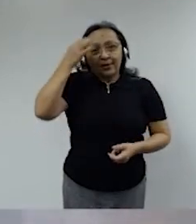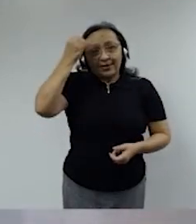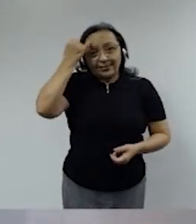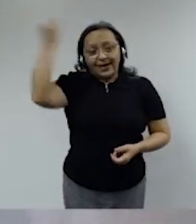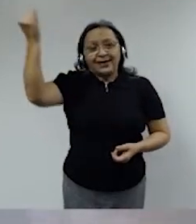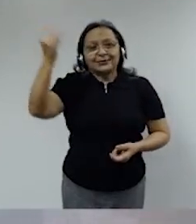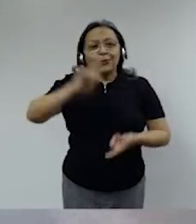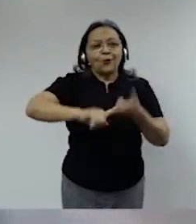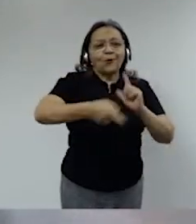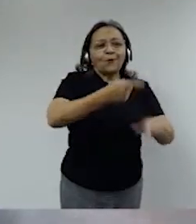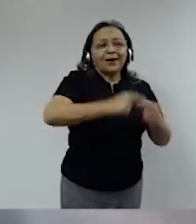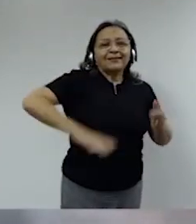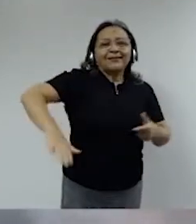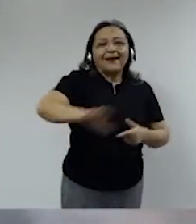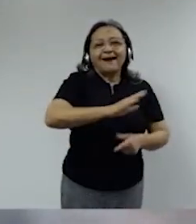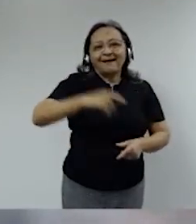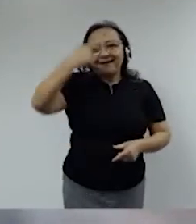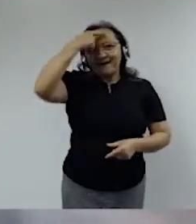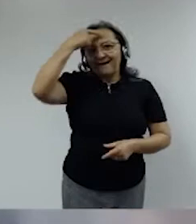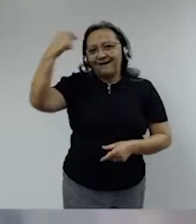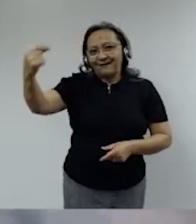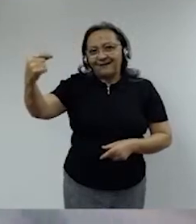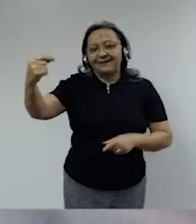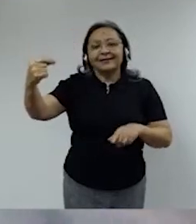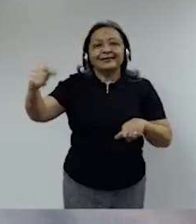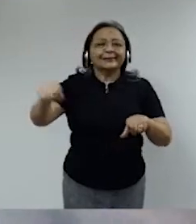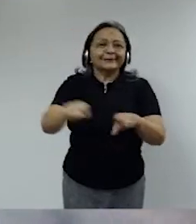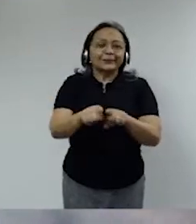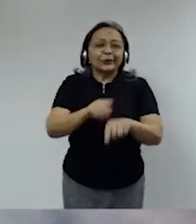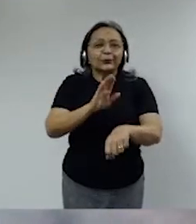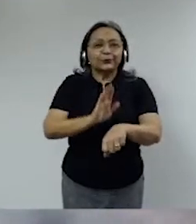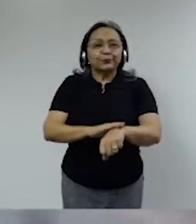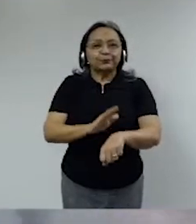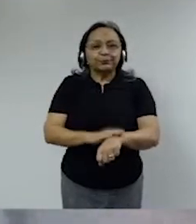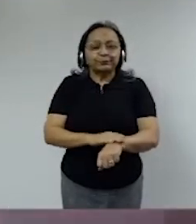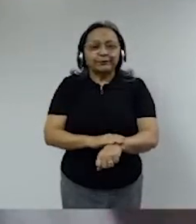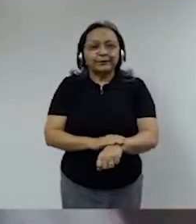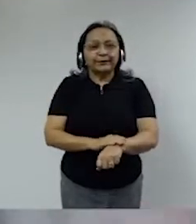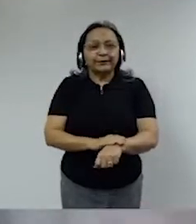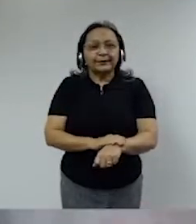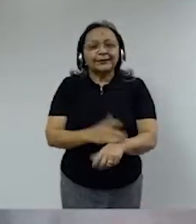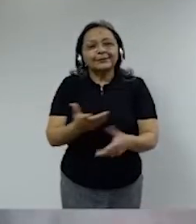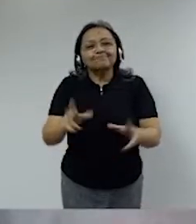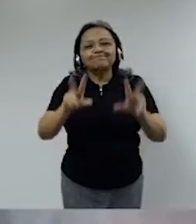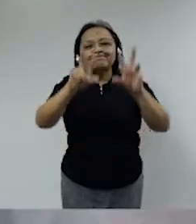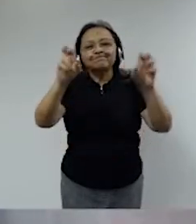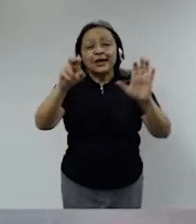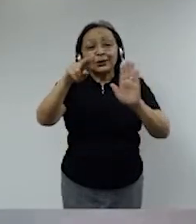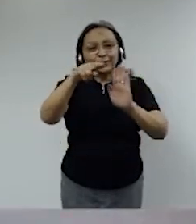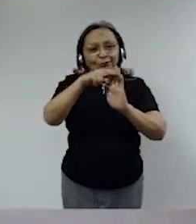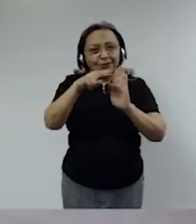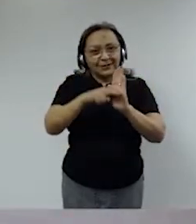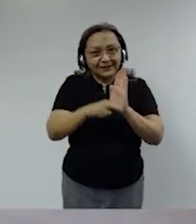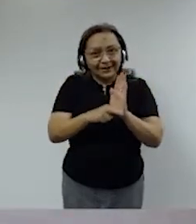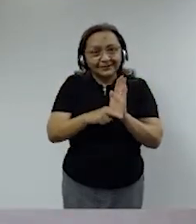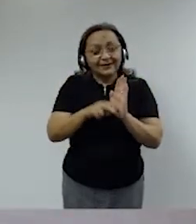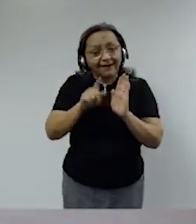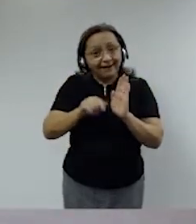acadêmico. E, no momento, eu diria, de normalidade, não é? É assim que